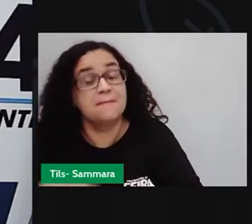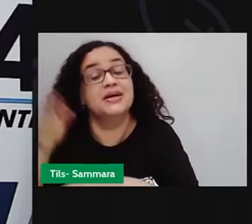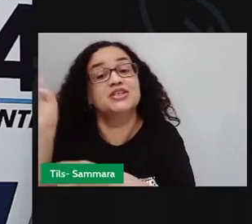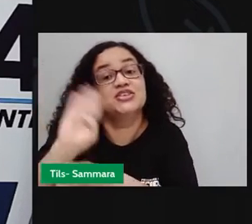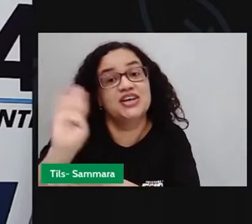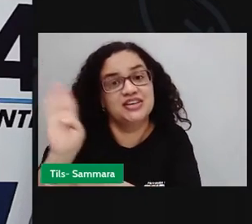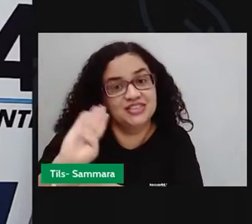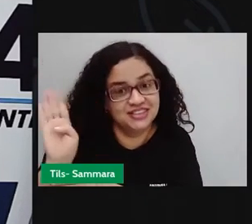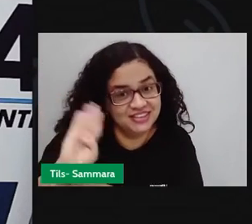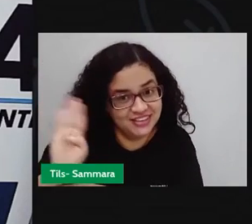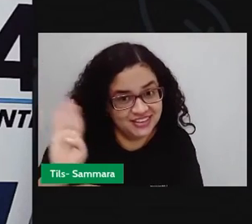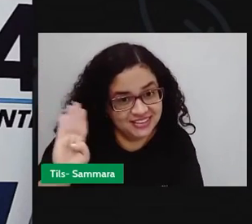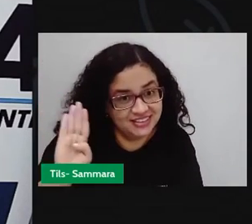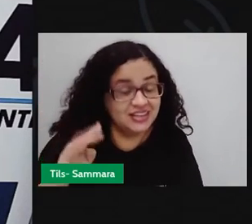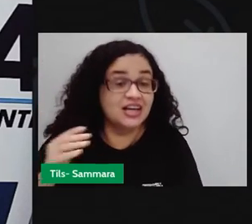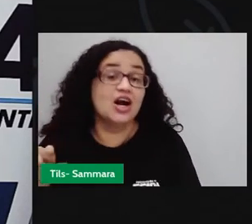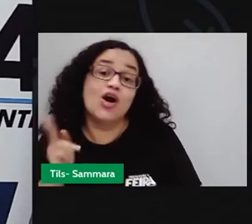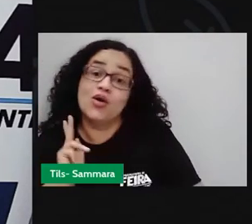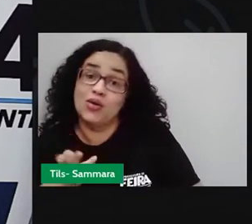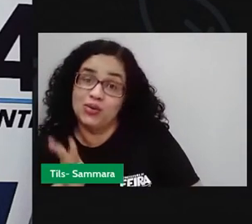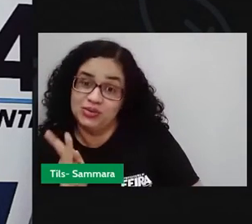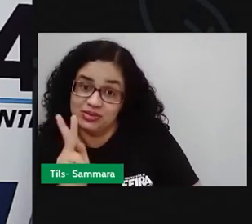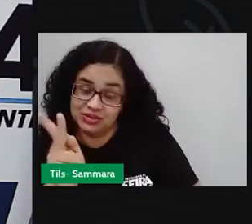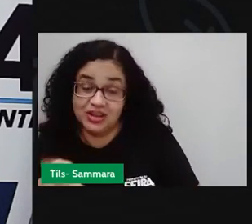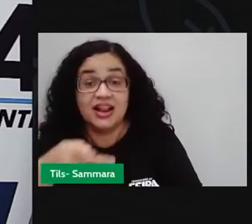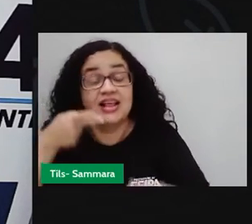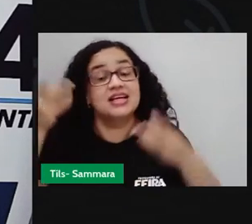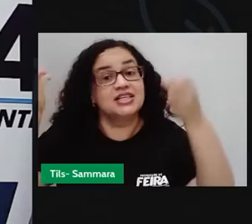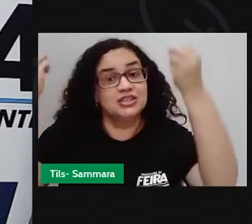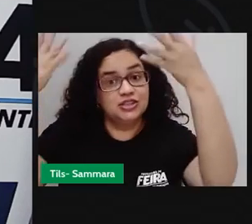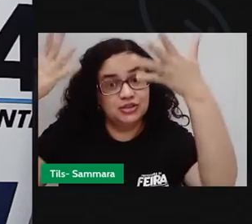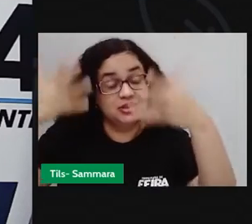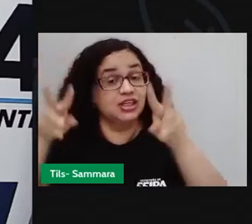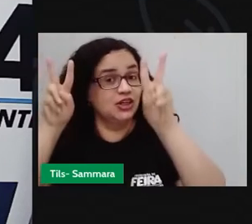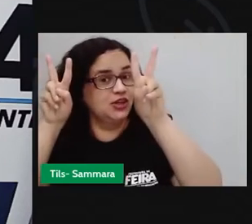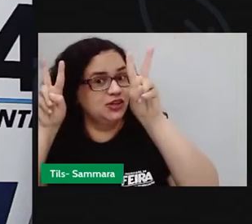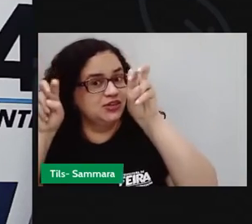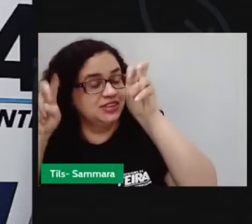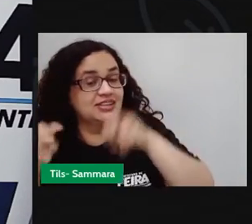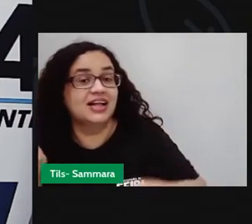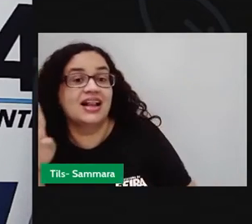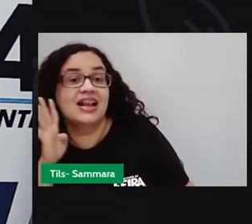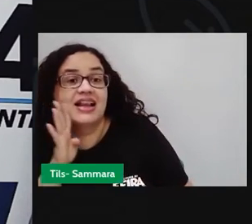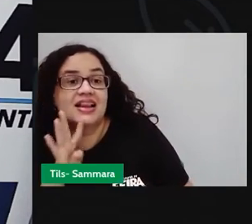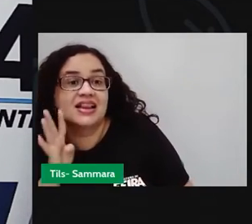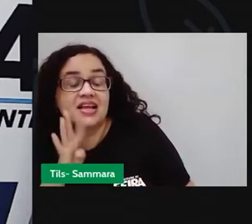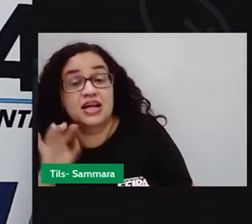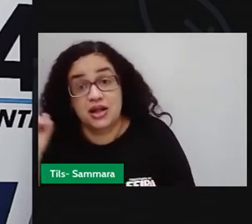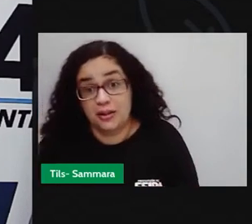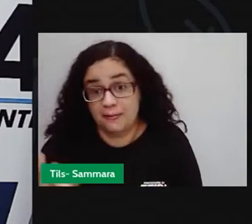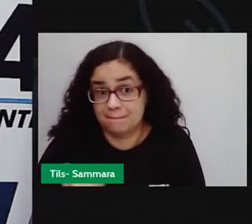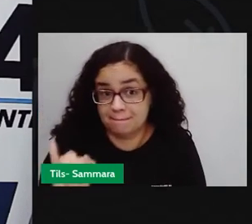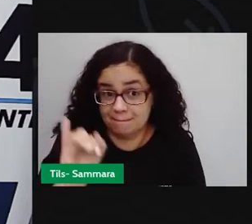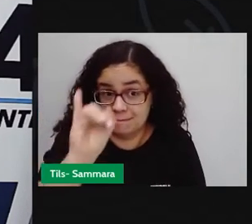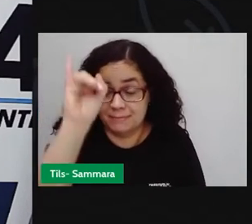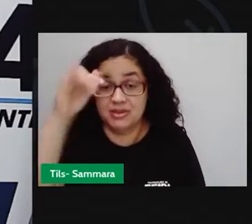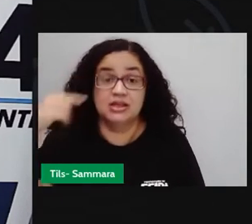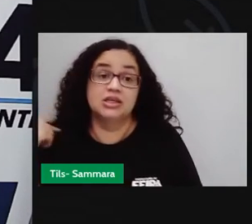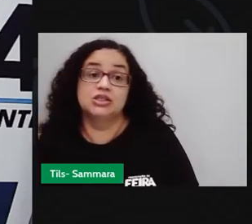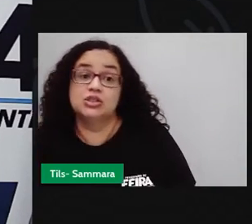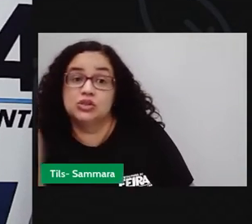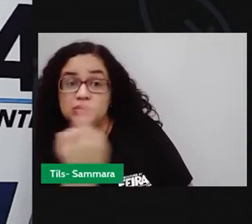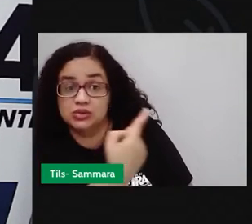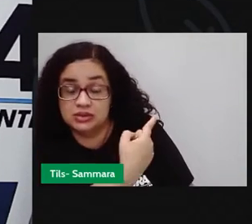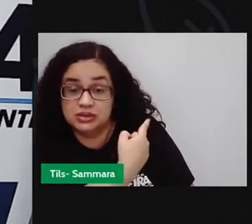uma videoaula, né? Para continuarmos aí falando de um assunto muito interessante, muito importante, né? Para a nossa